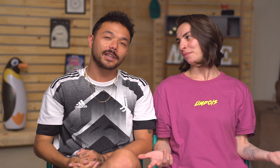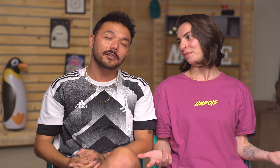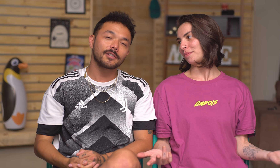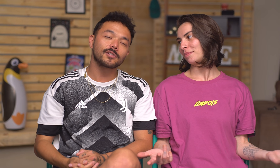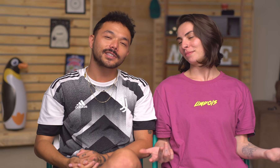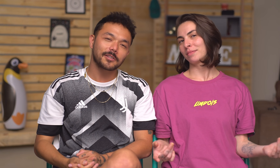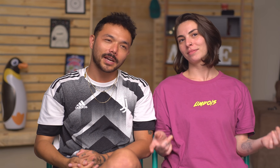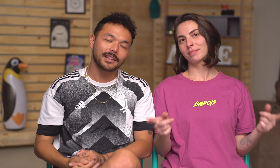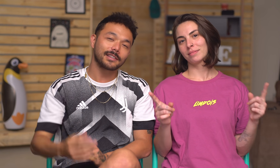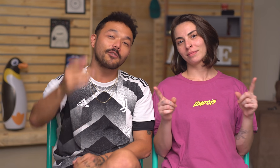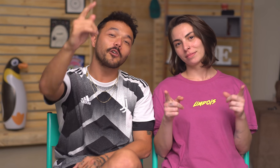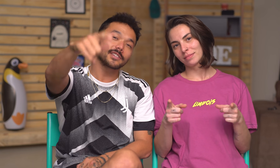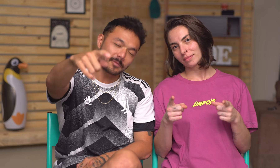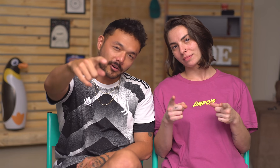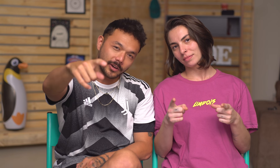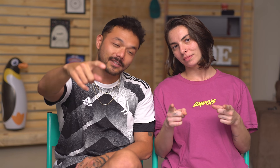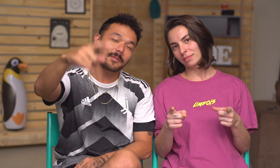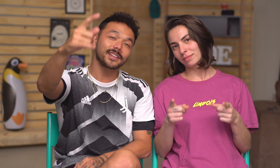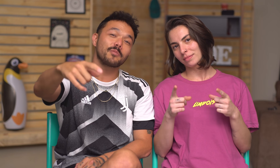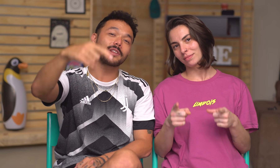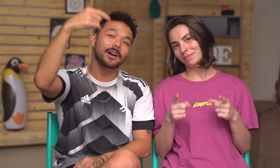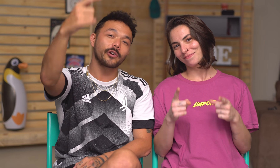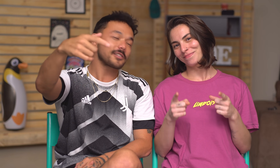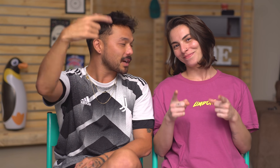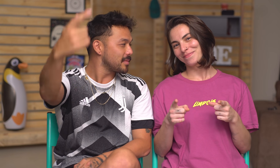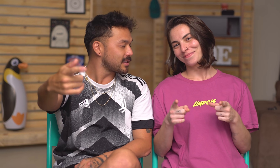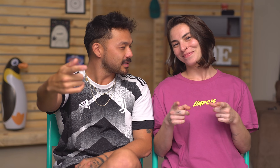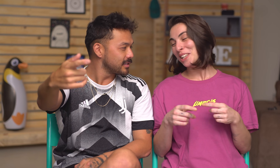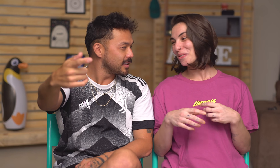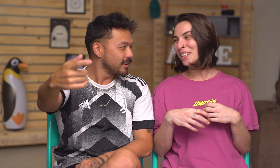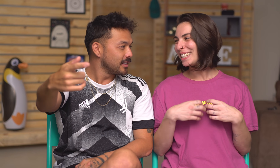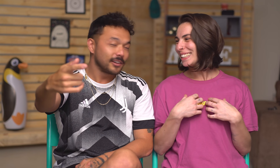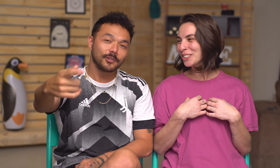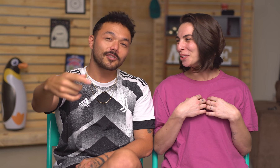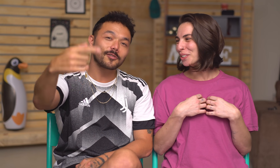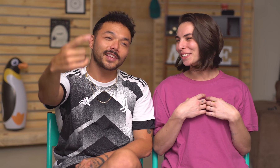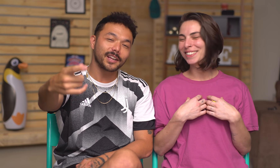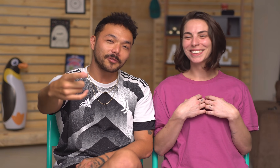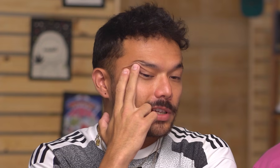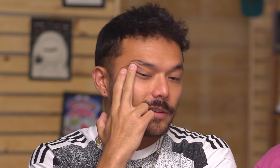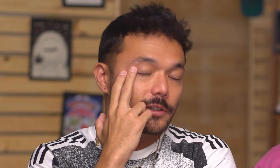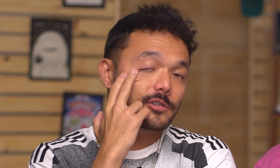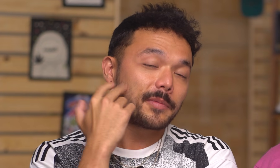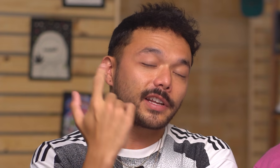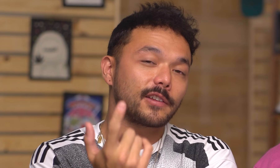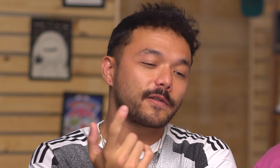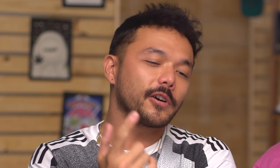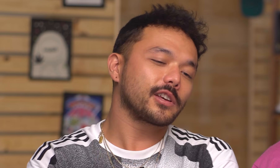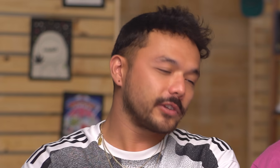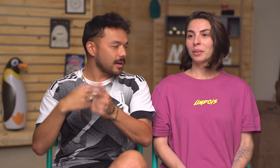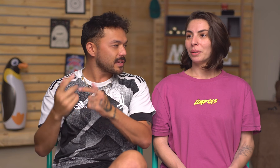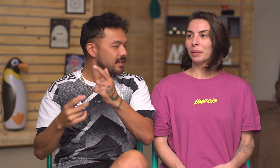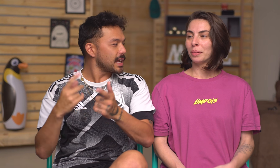E ele meteu assim, ó, você que tá na sua casa que não gosta de maconha, saiba que tem muita maconha na sua cabeça. Isso foi lindo. No seu cérebro. Mano, ele falou isso de uma maneira